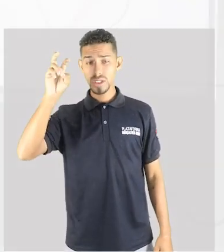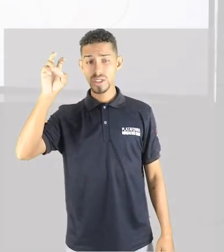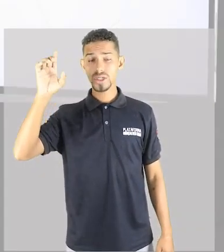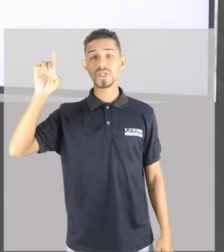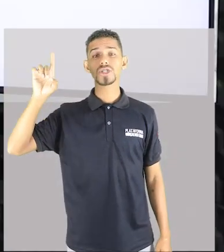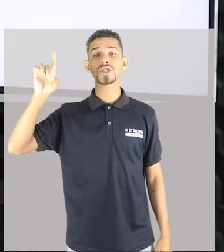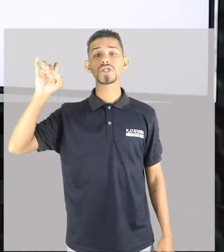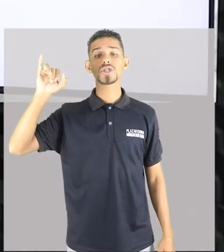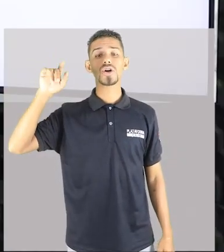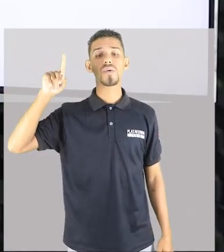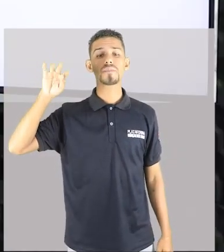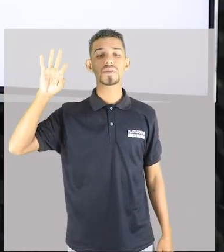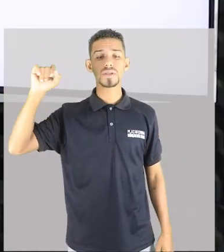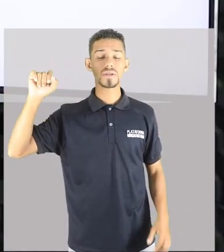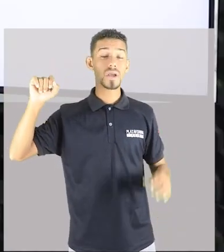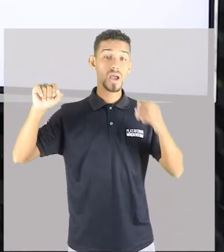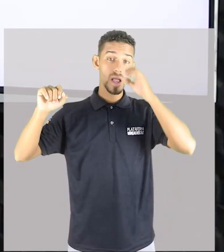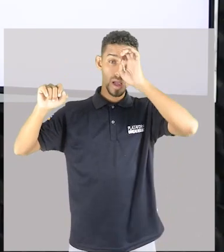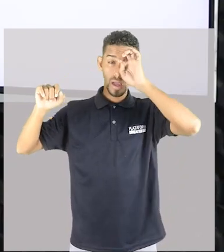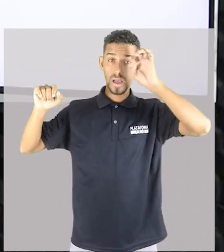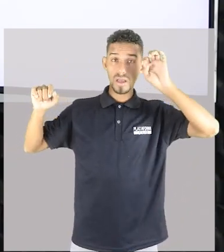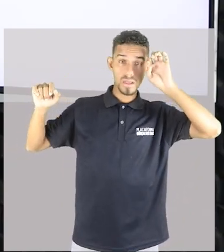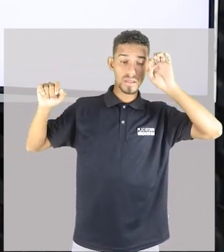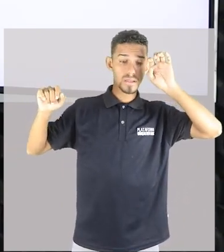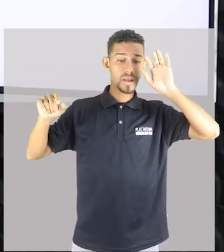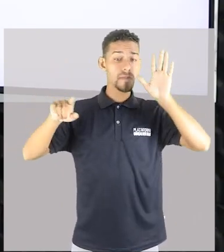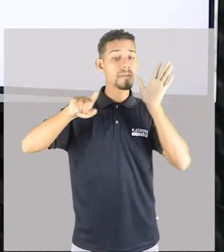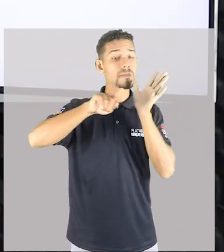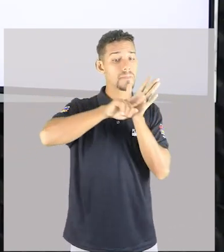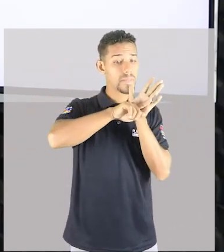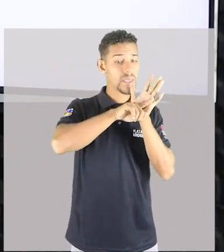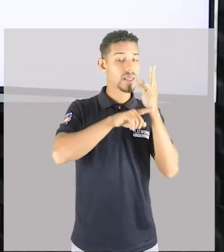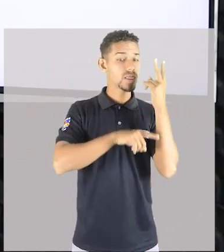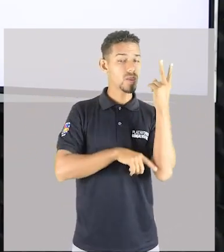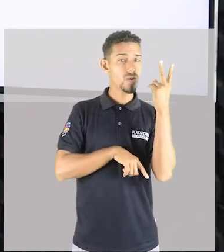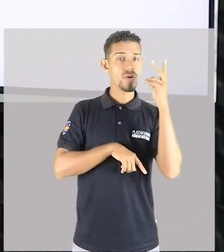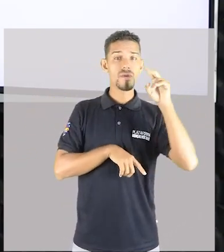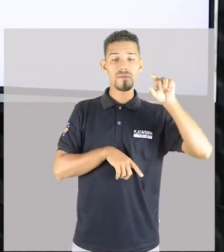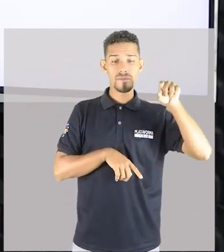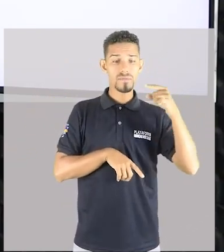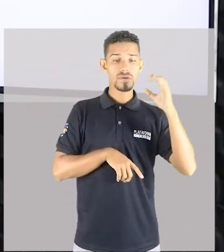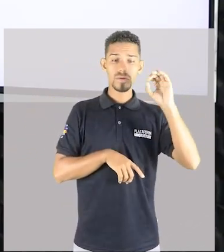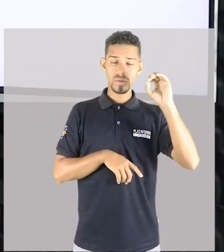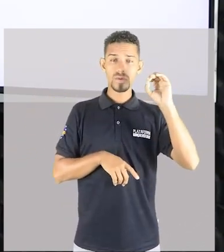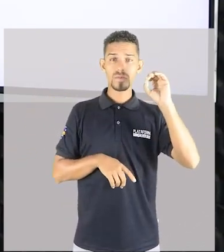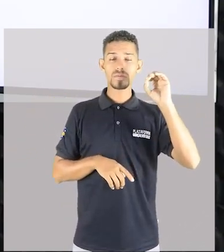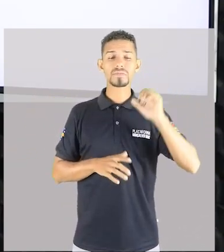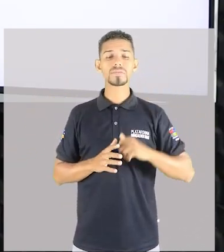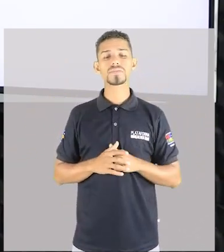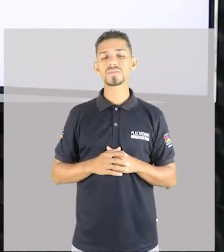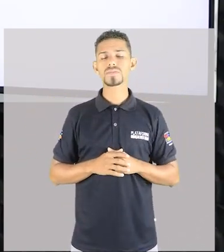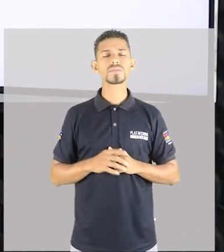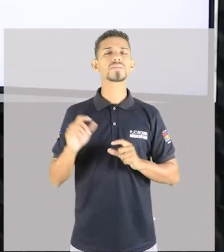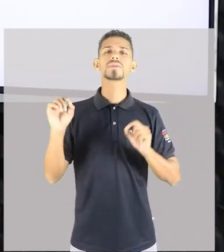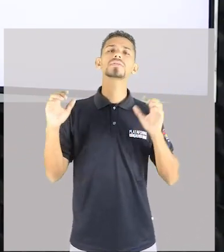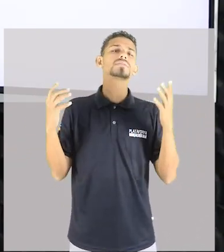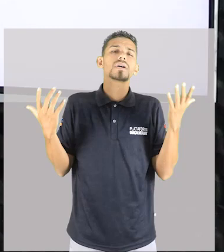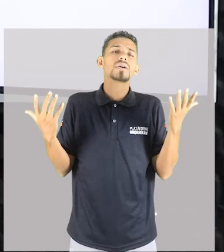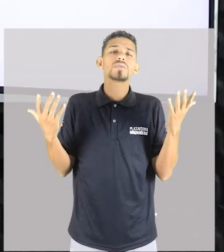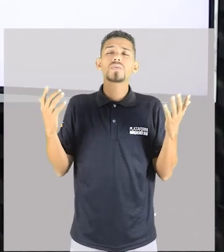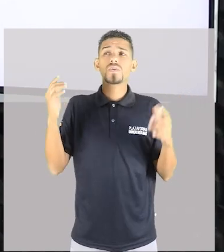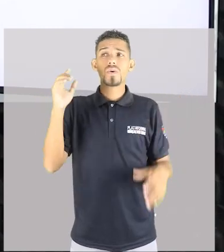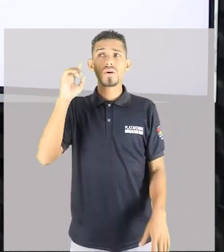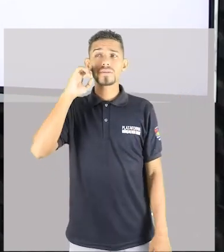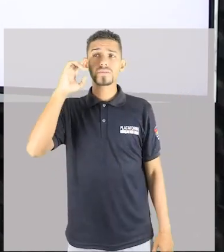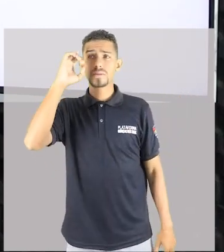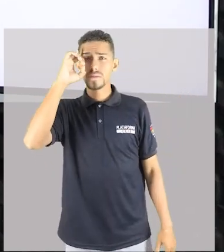2,5 graus. Olho esquerdo, menos 2 dioptrias, que é menos 2 graus. Então, ó, o olho